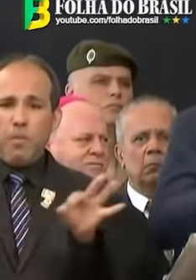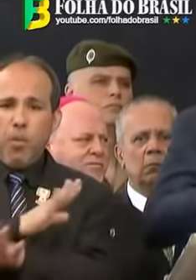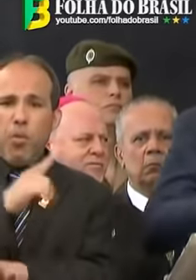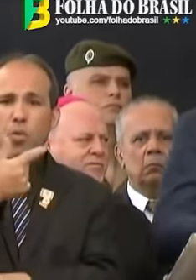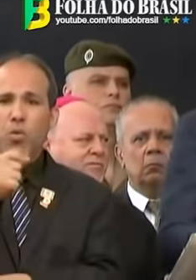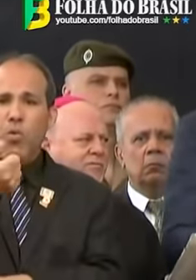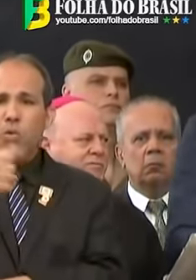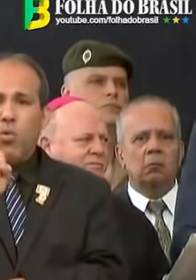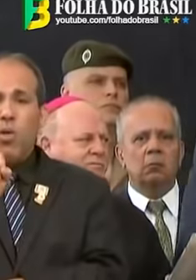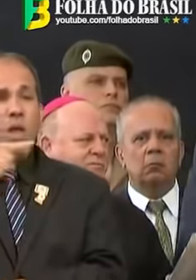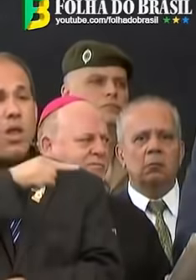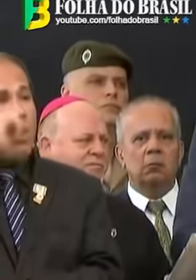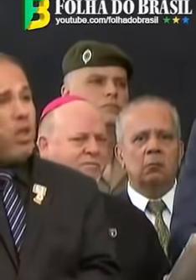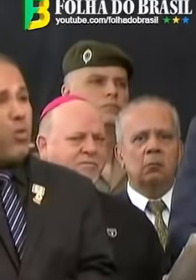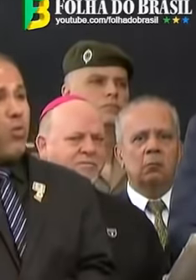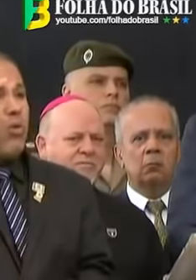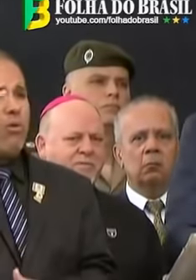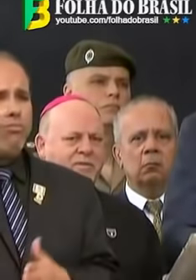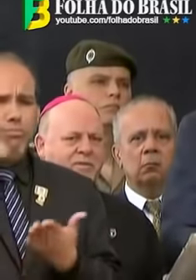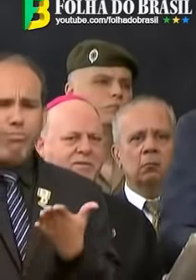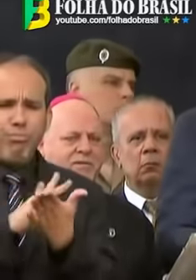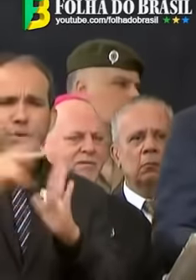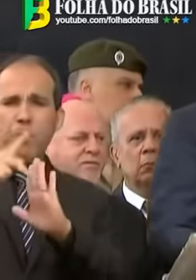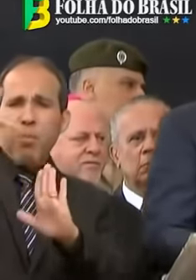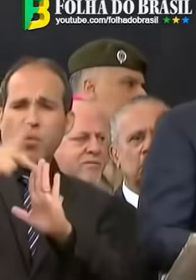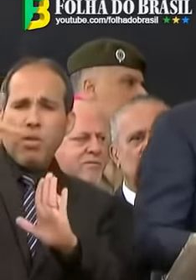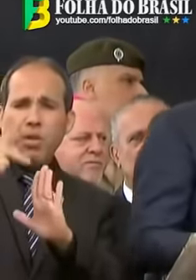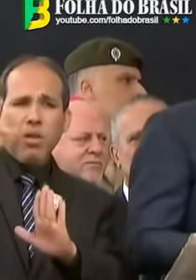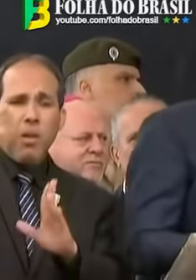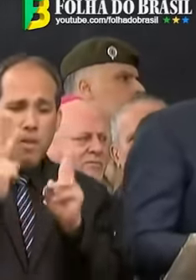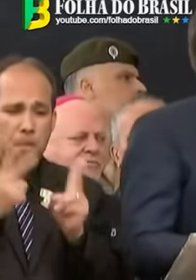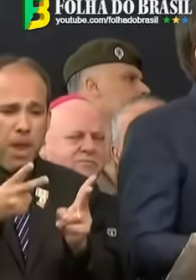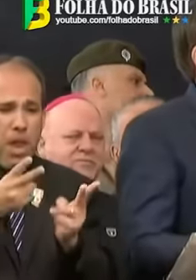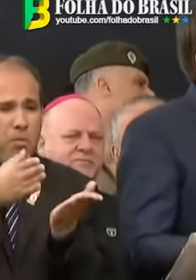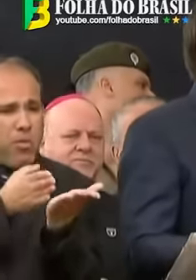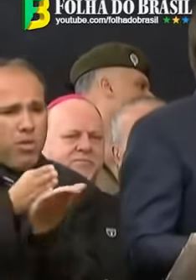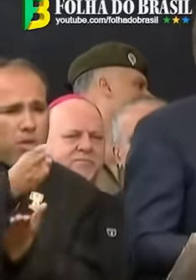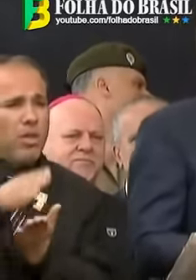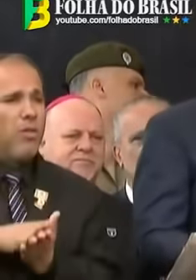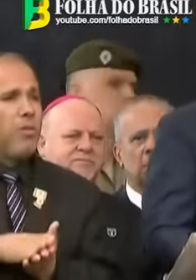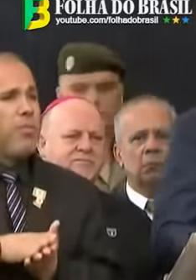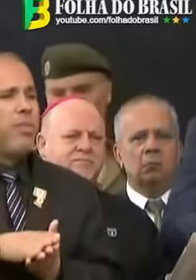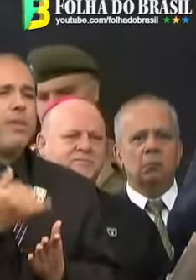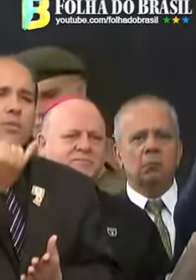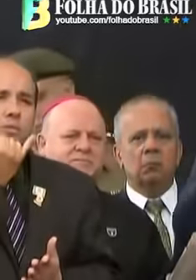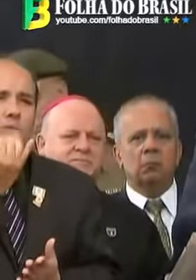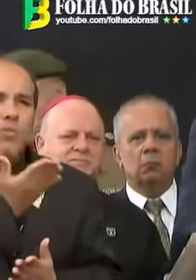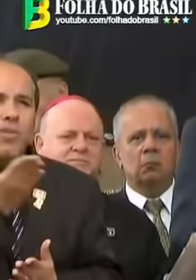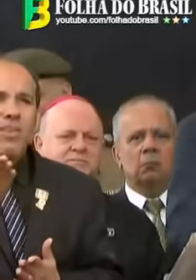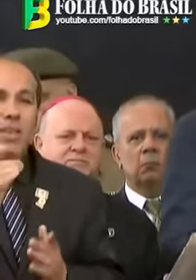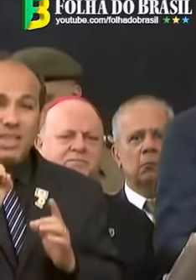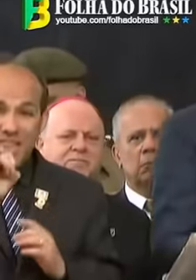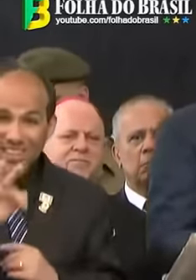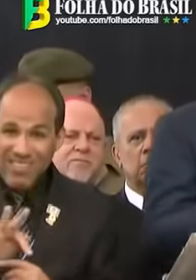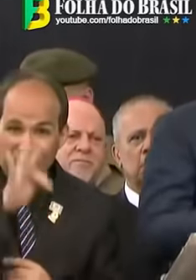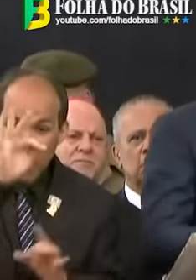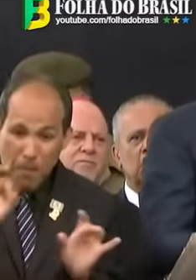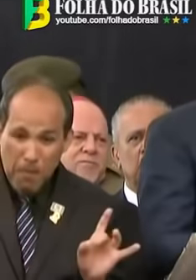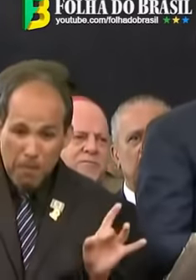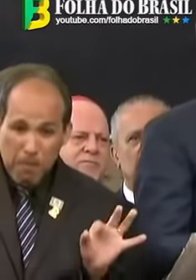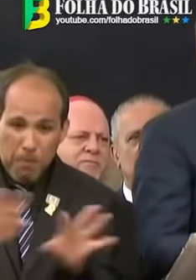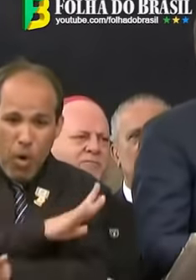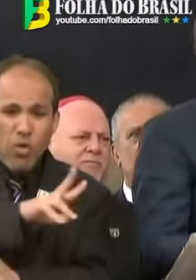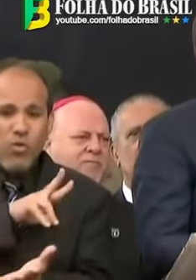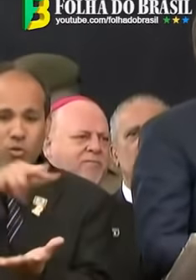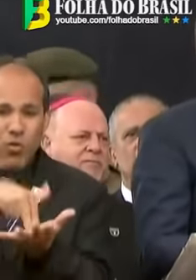2018, resolveu aqui baixar uma portaria nesse sentido. E se me permite, quando estiver pronto, eu virei aqui